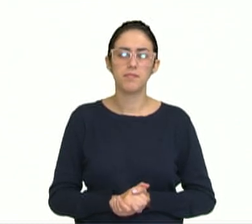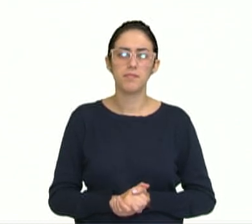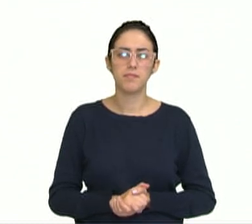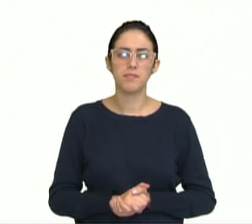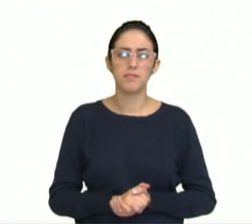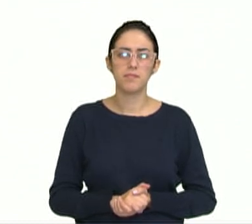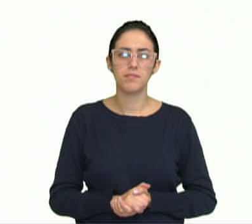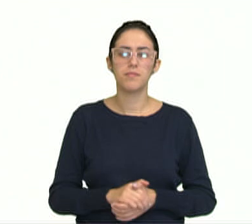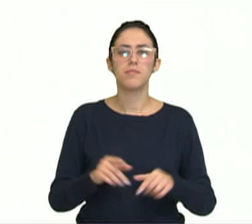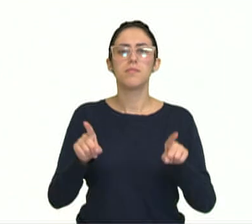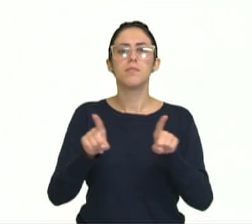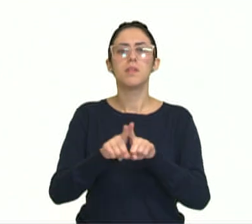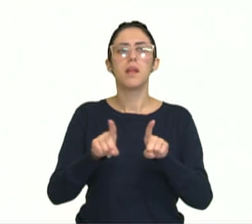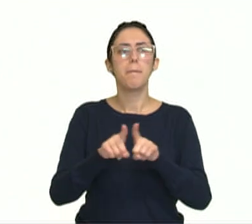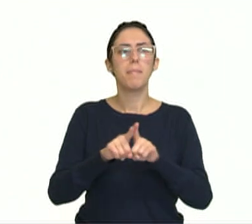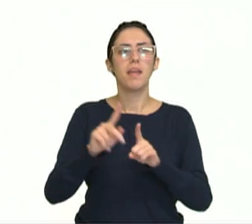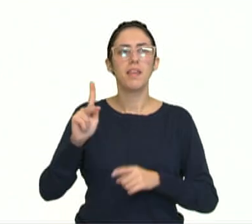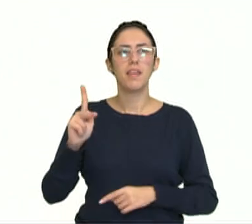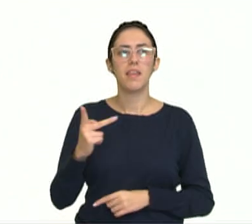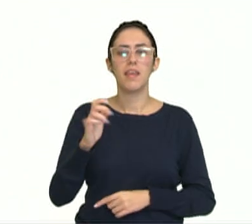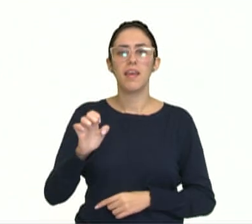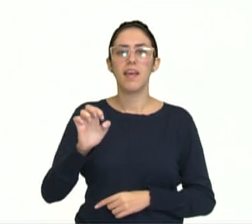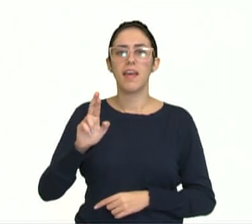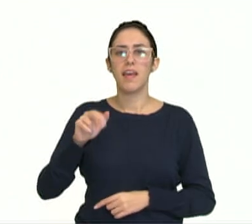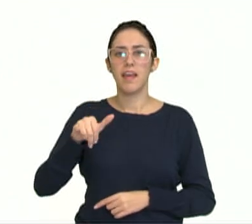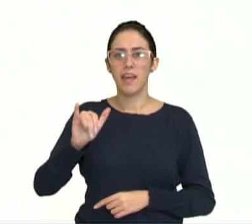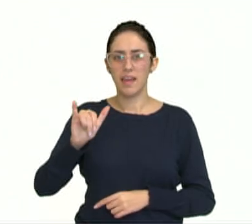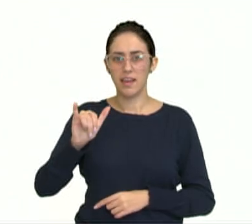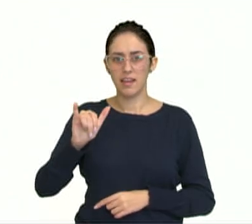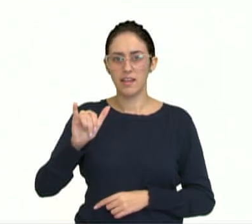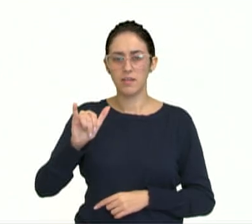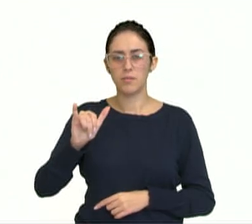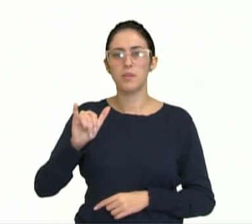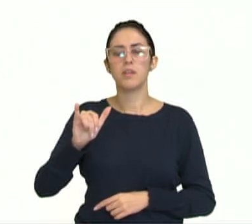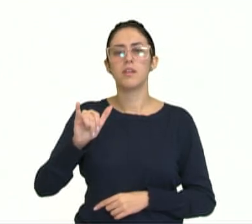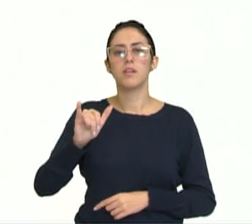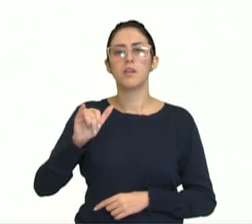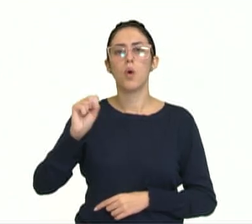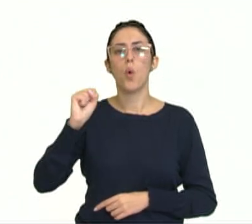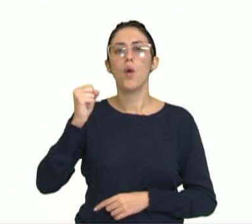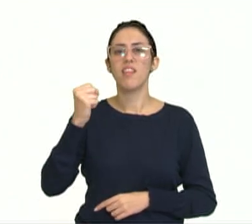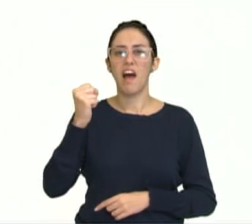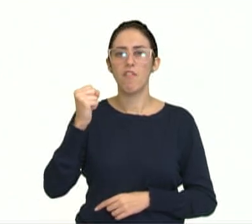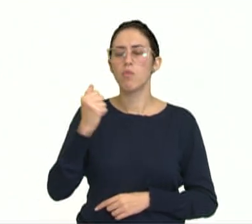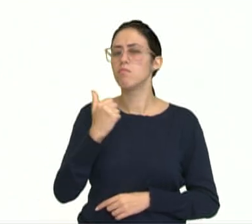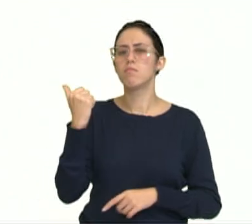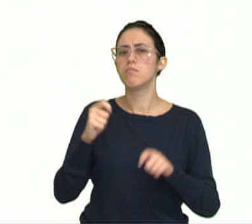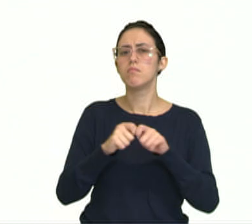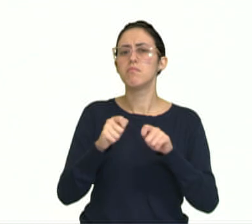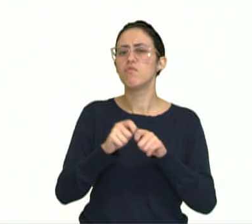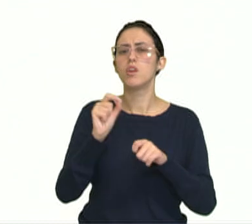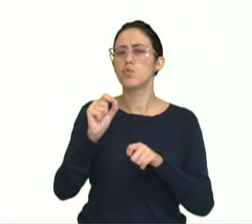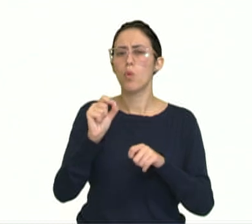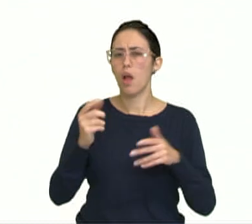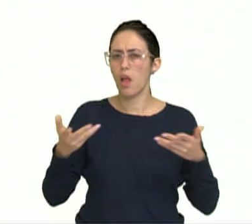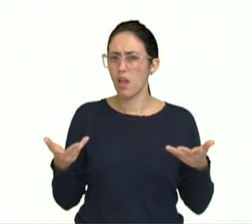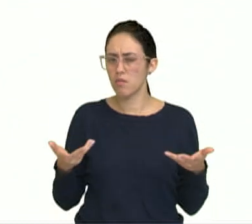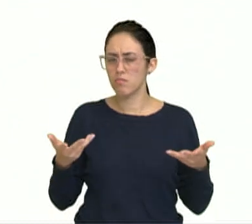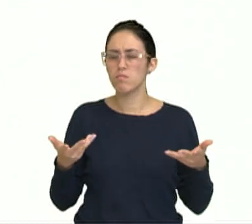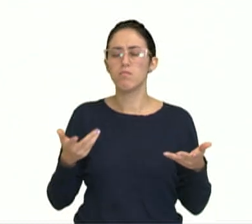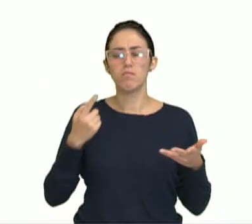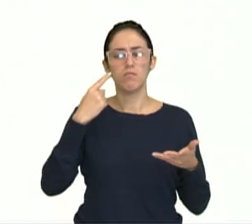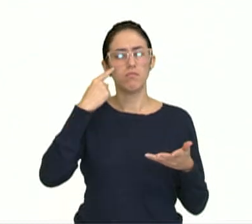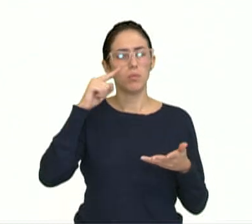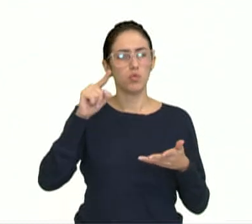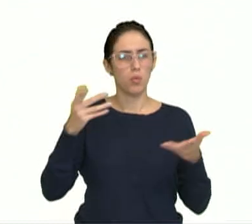o Henry VIII? Já ouviu falar também nele? Não? So, let's figure it out. Então vamos